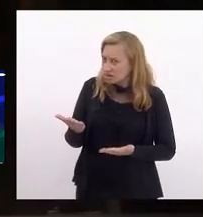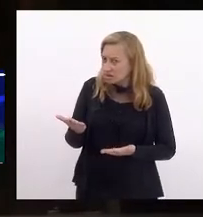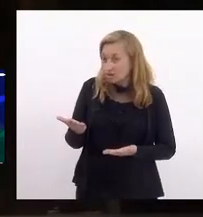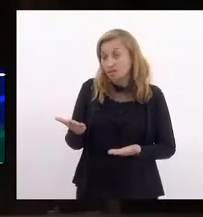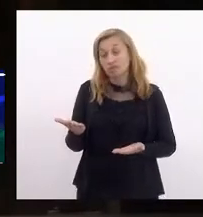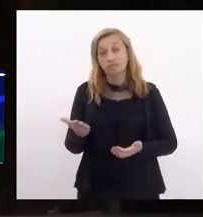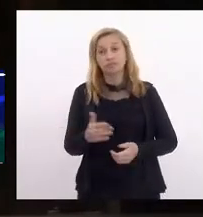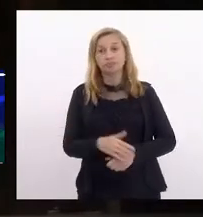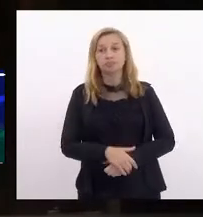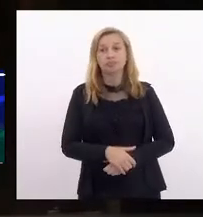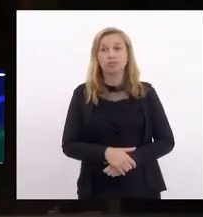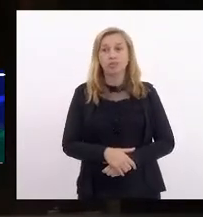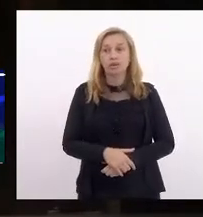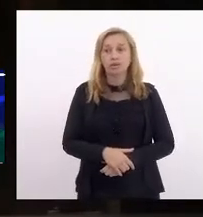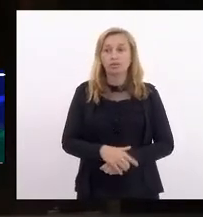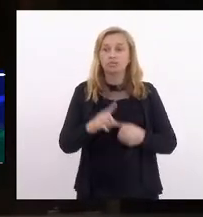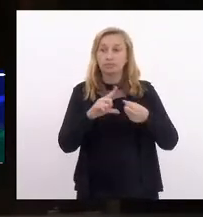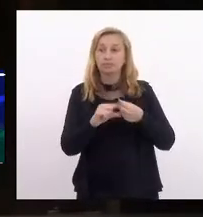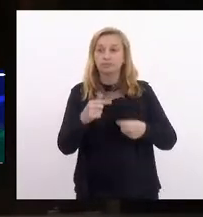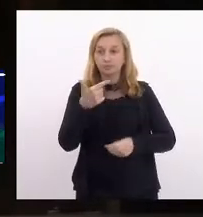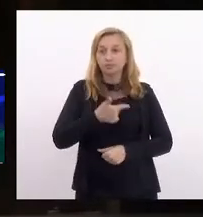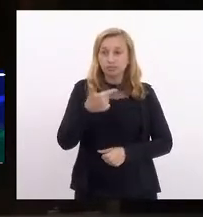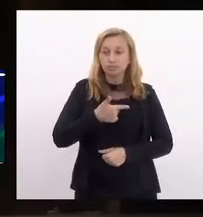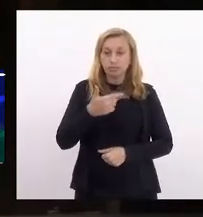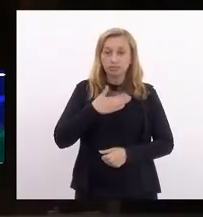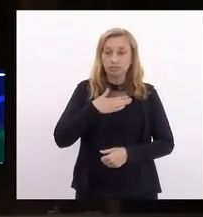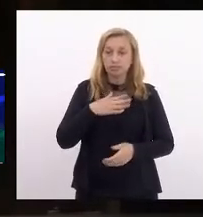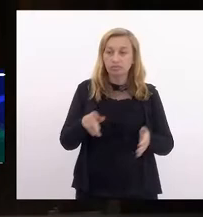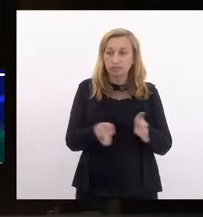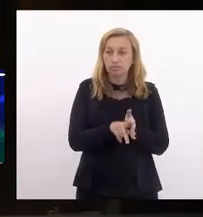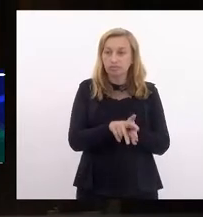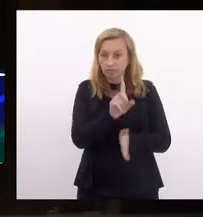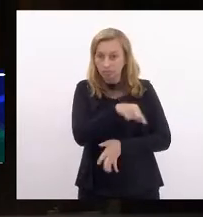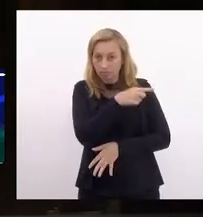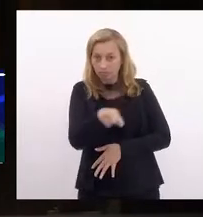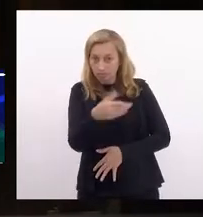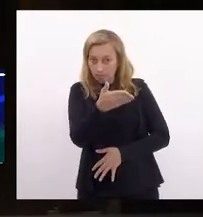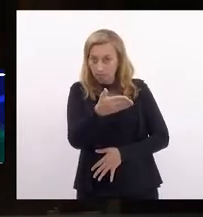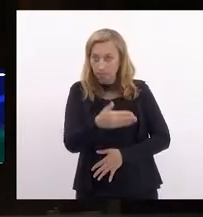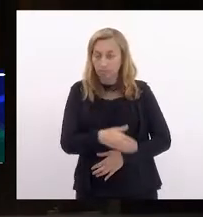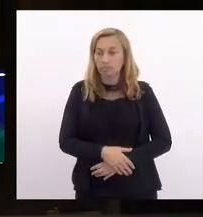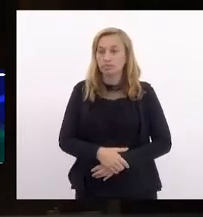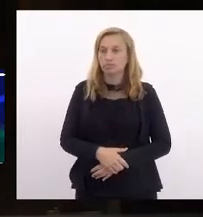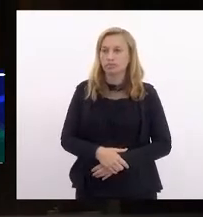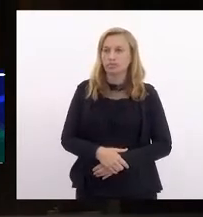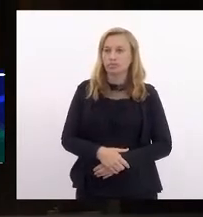e esse é o artigo 2º o meu projeto proíbe isso